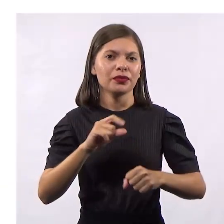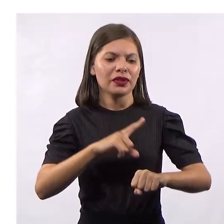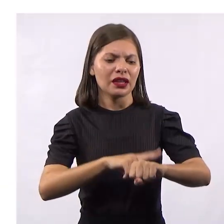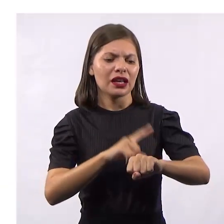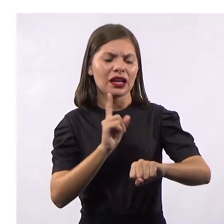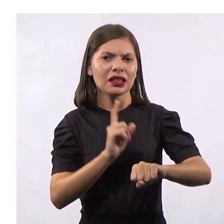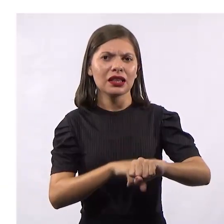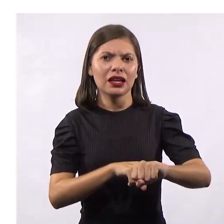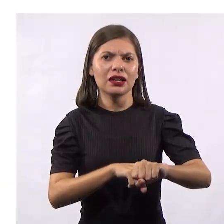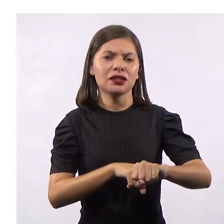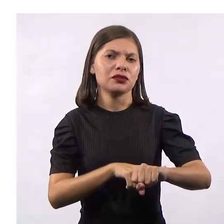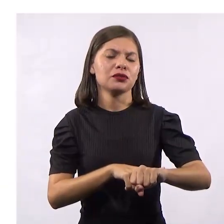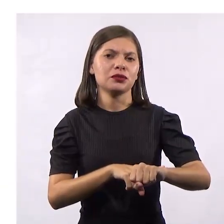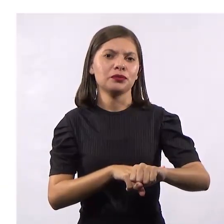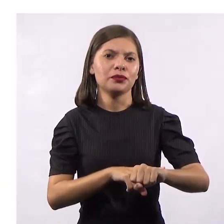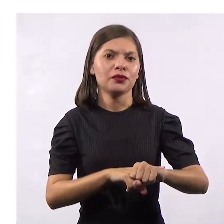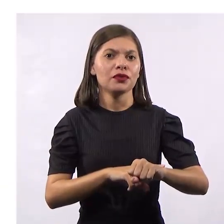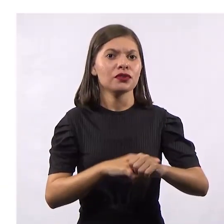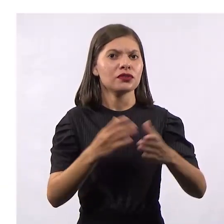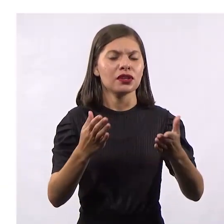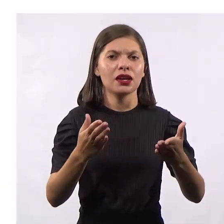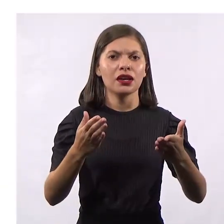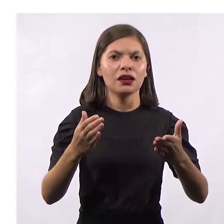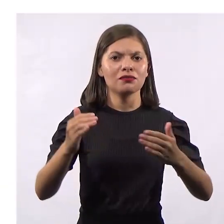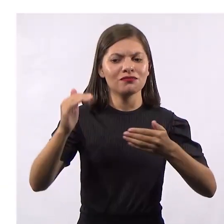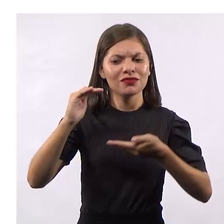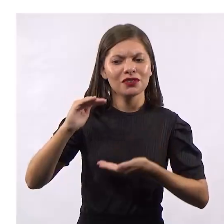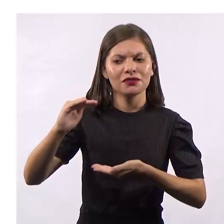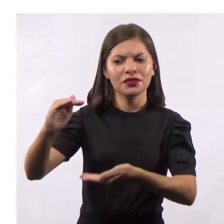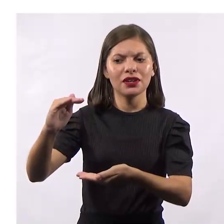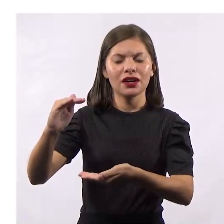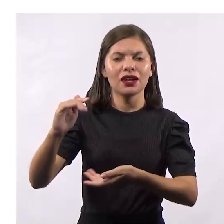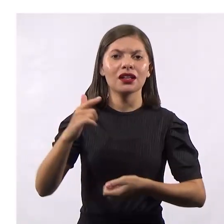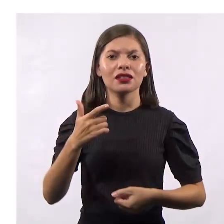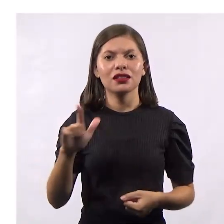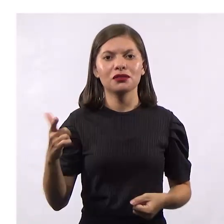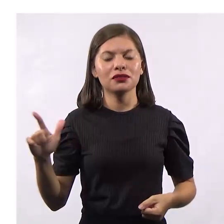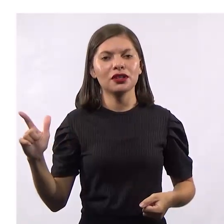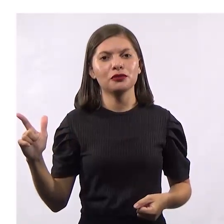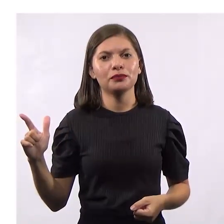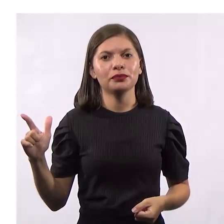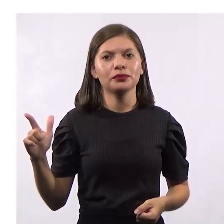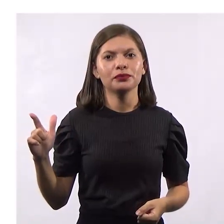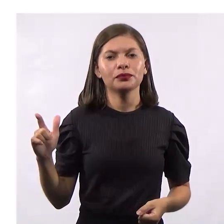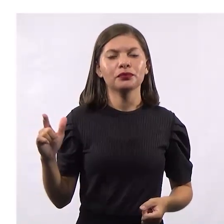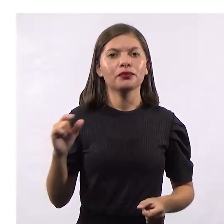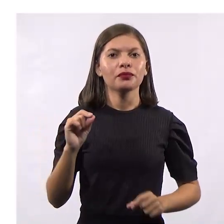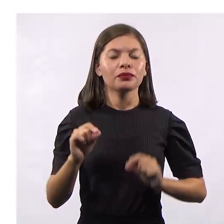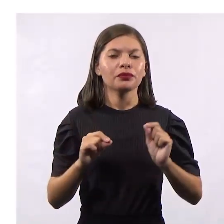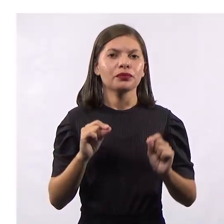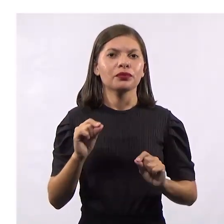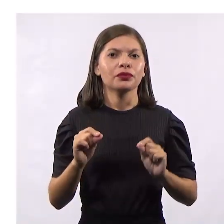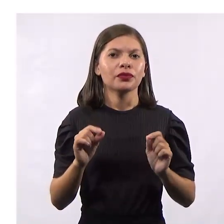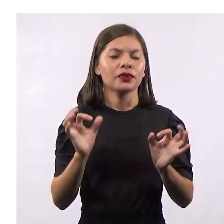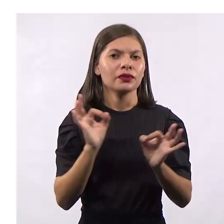obtenção da licença ambiental ou impossibilidade, pode acontecer de ser inviável não conseguir a licença, né?